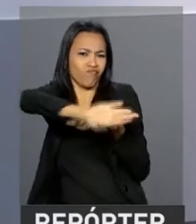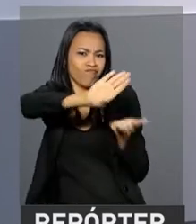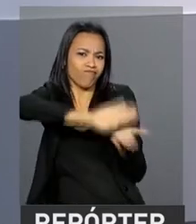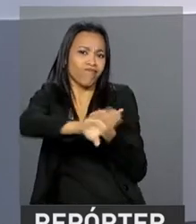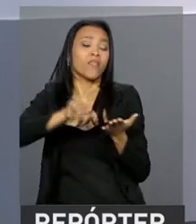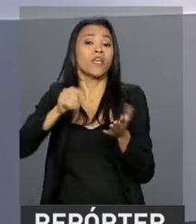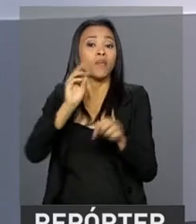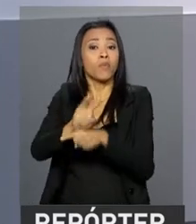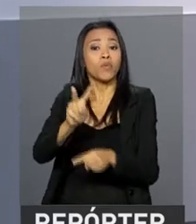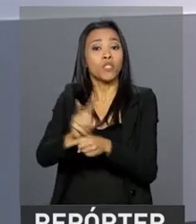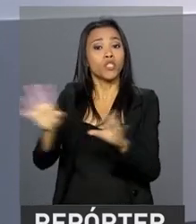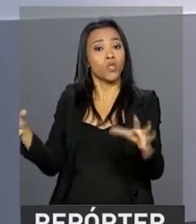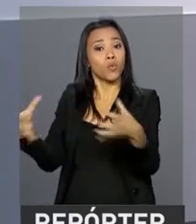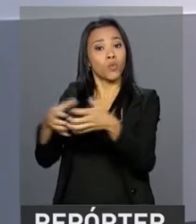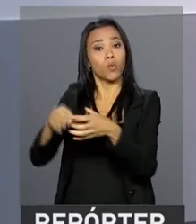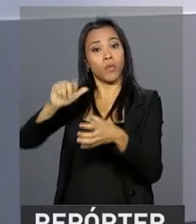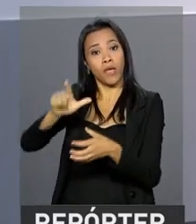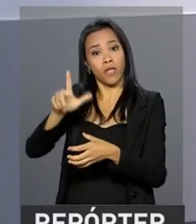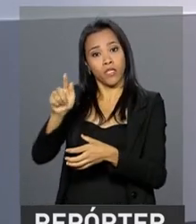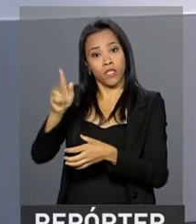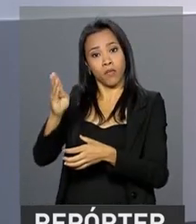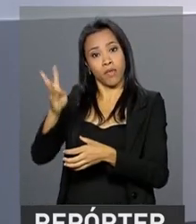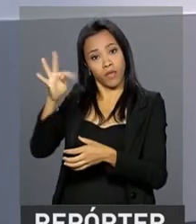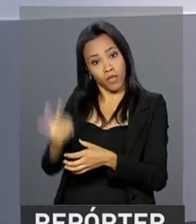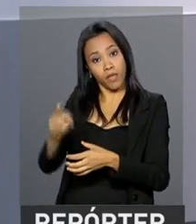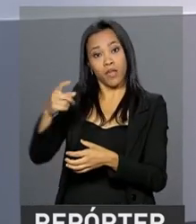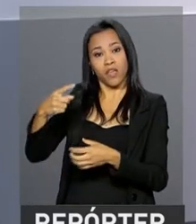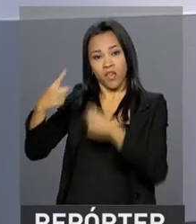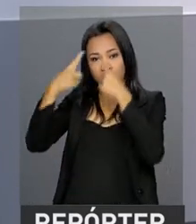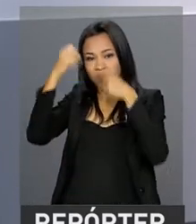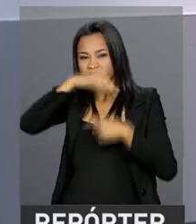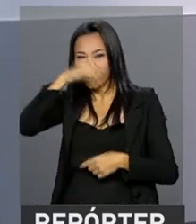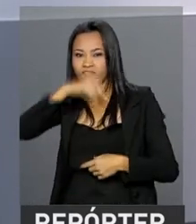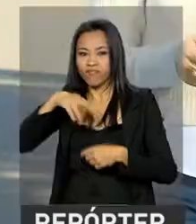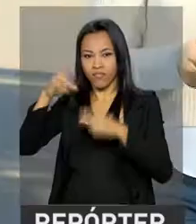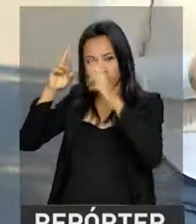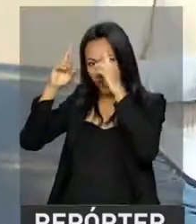público LGBT contra atitudes de intolerância e desrespeito.